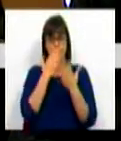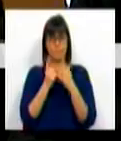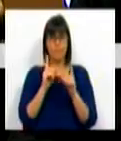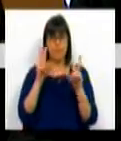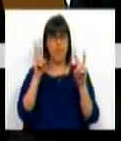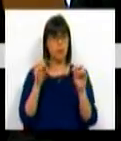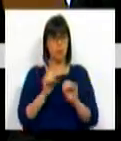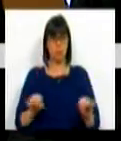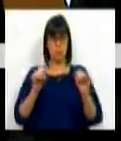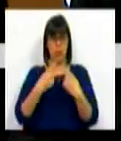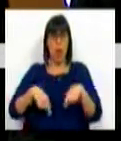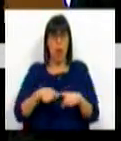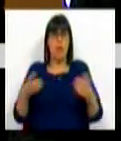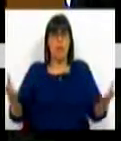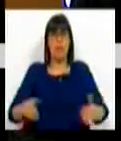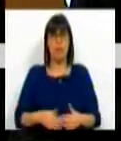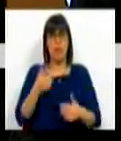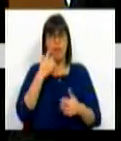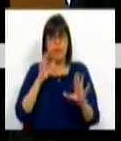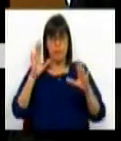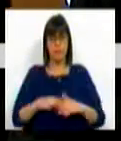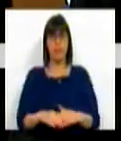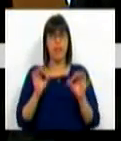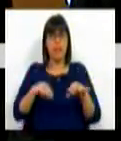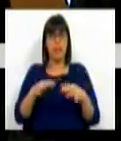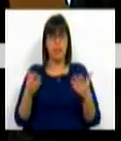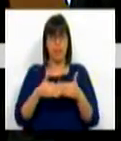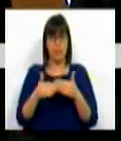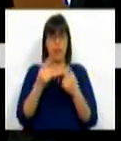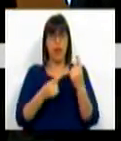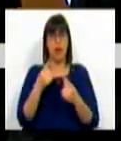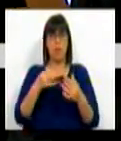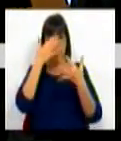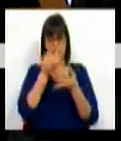não assunto nesta audição e haveremos de a terminar em breve com alguma dignidade.